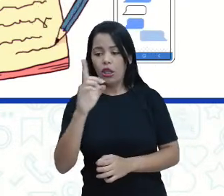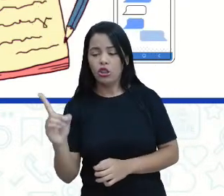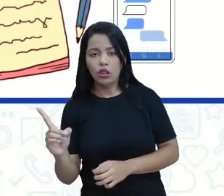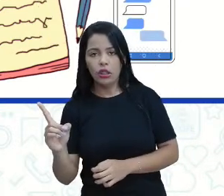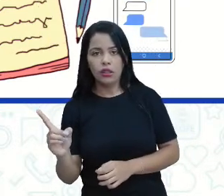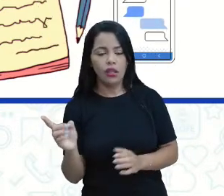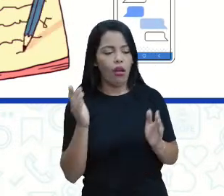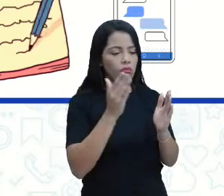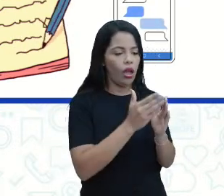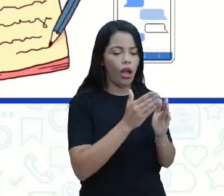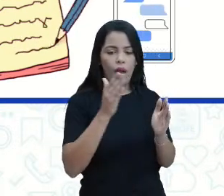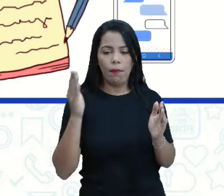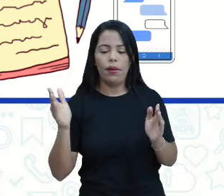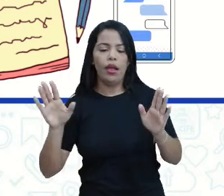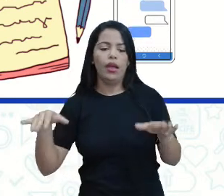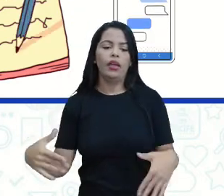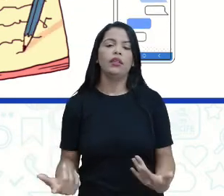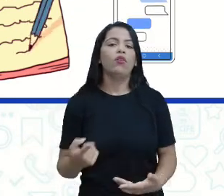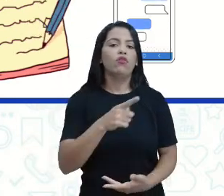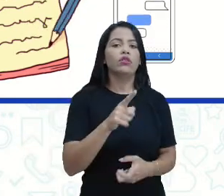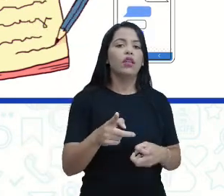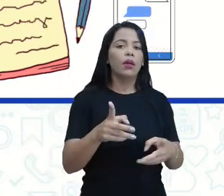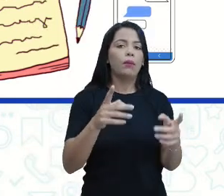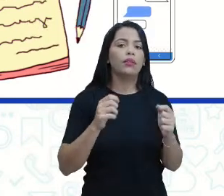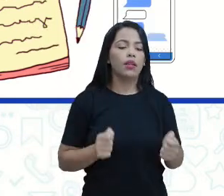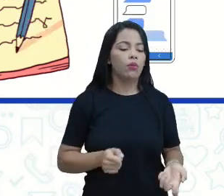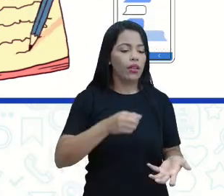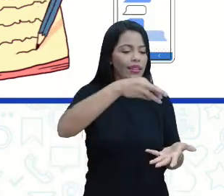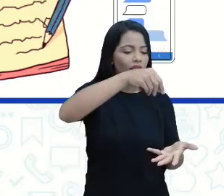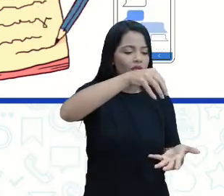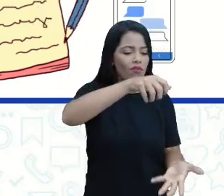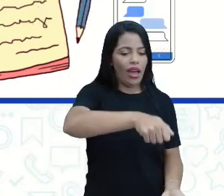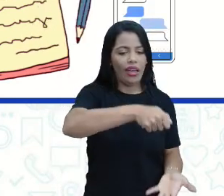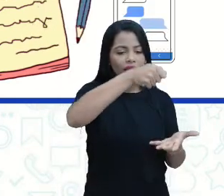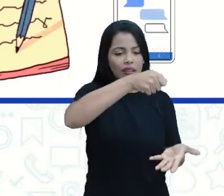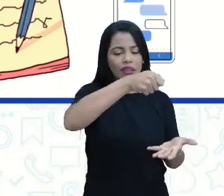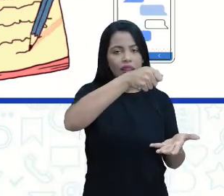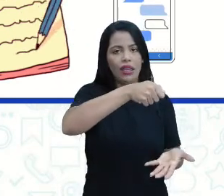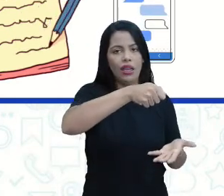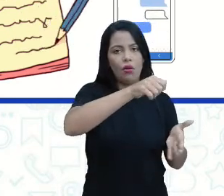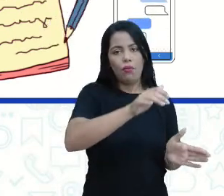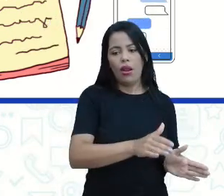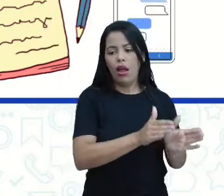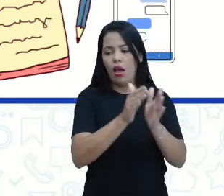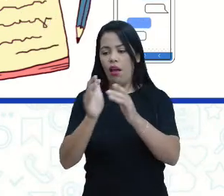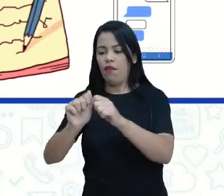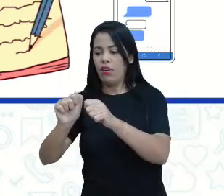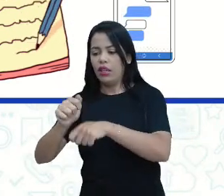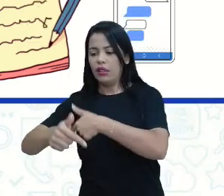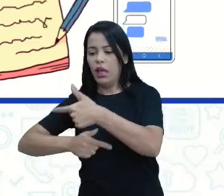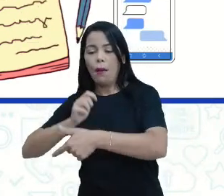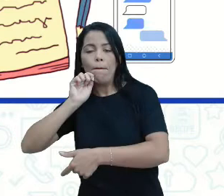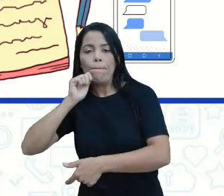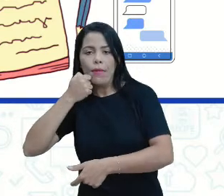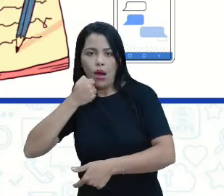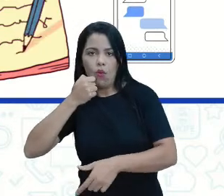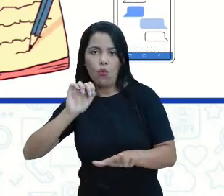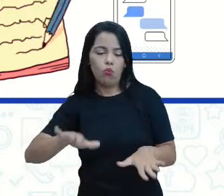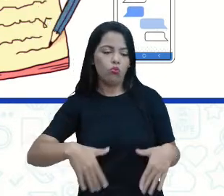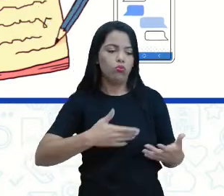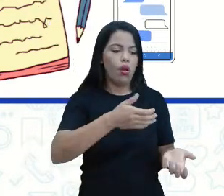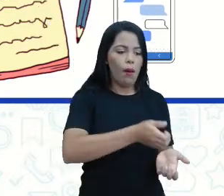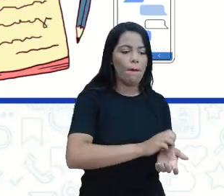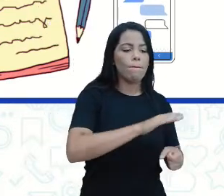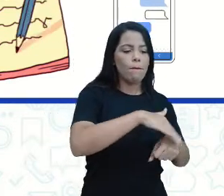exemplo da farinha para os pães, o gráfico ele está crescendo à medida que a gente aumenta a quantidade de farinha,